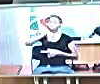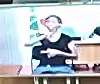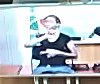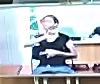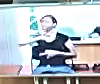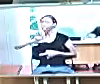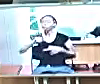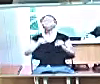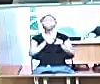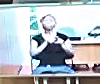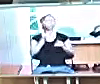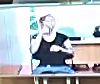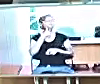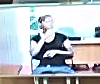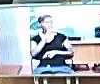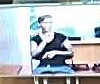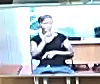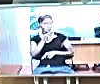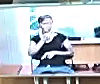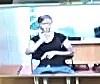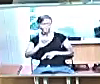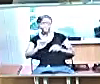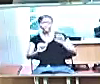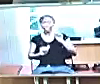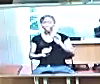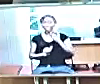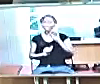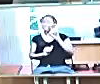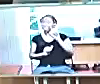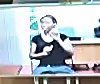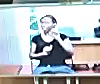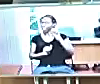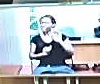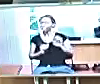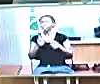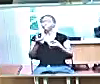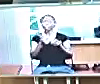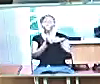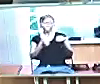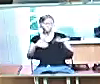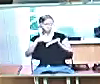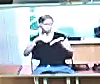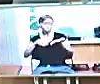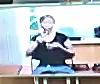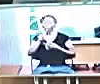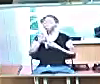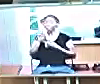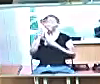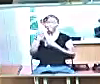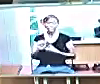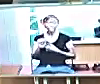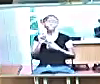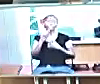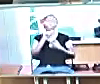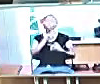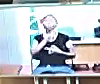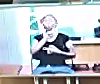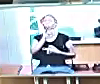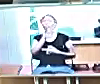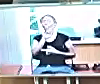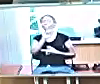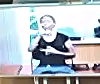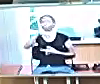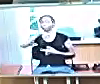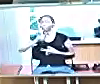também está carla da sedese secretária adjunta vieira presidente da abtra mig tereza